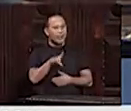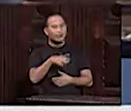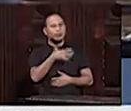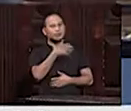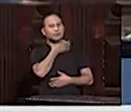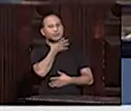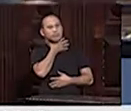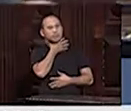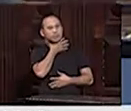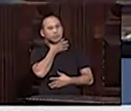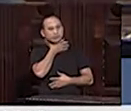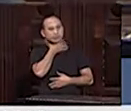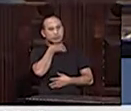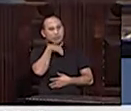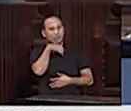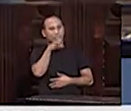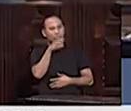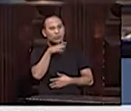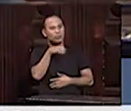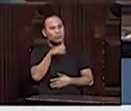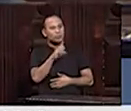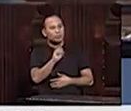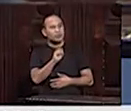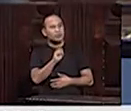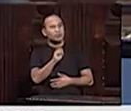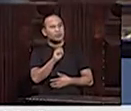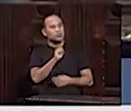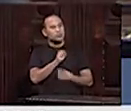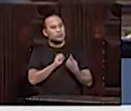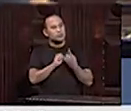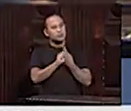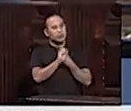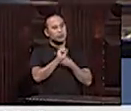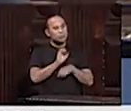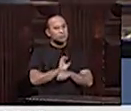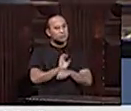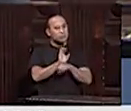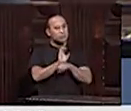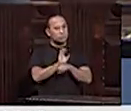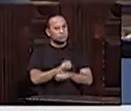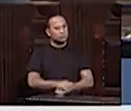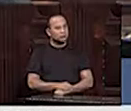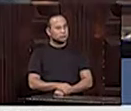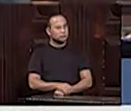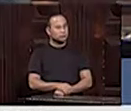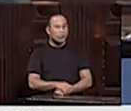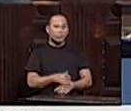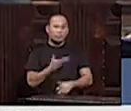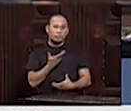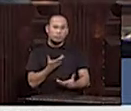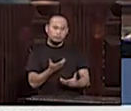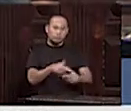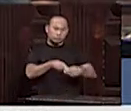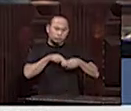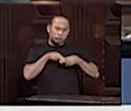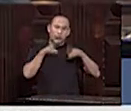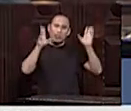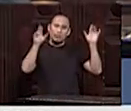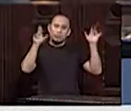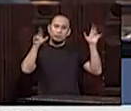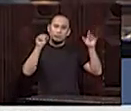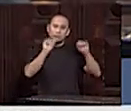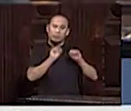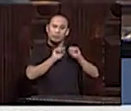crise econômica e social do Estado. Por conta disso, assuntos